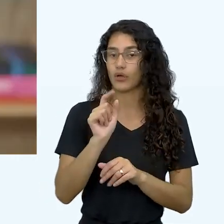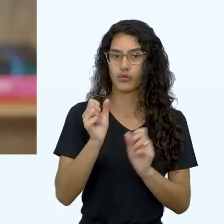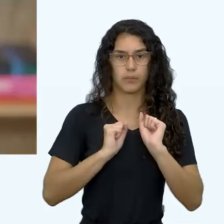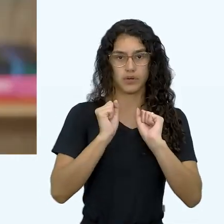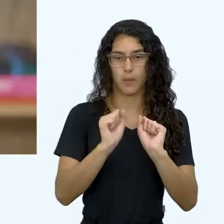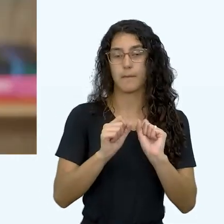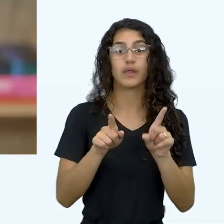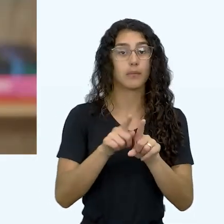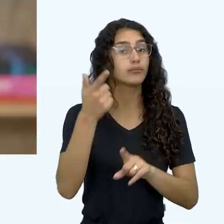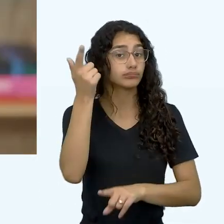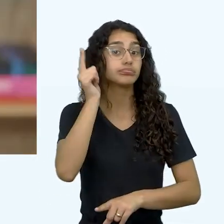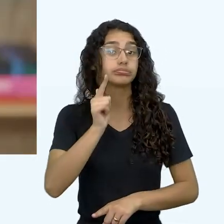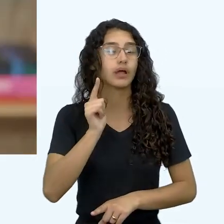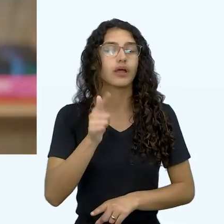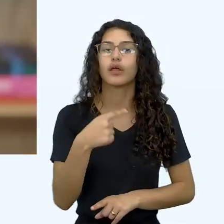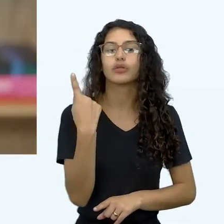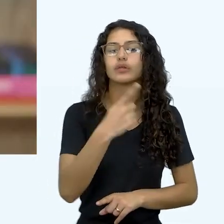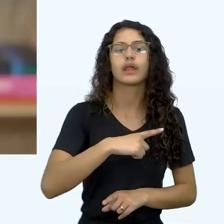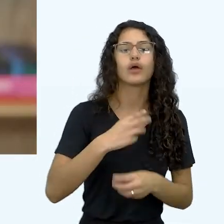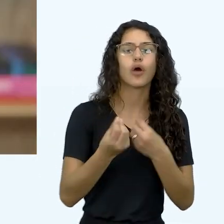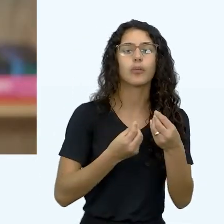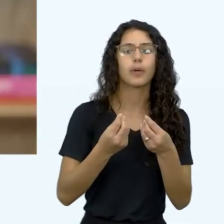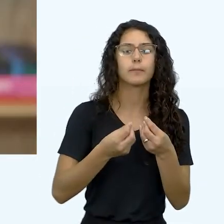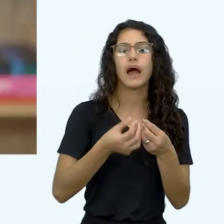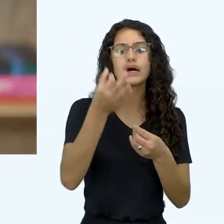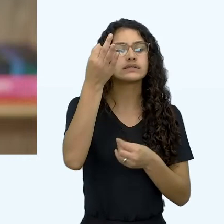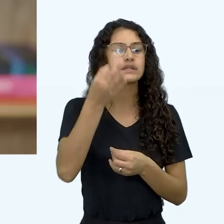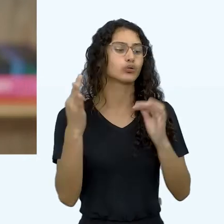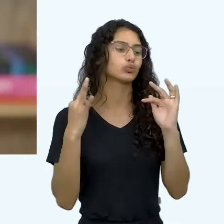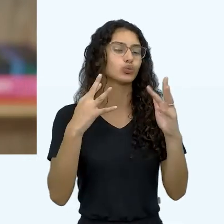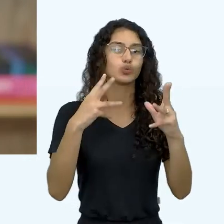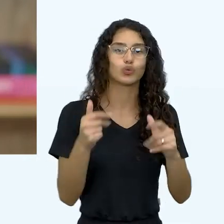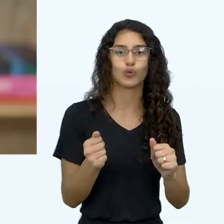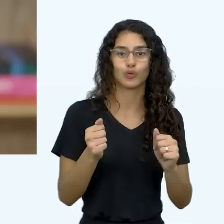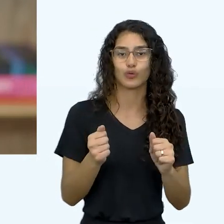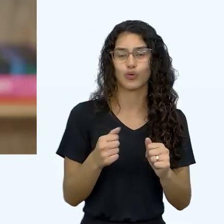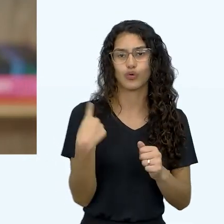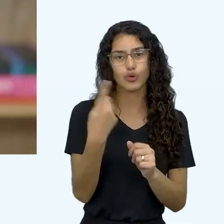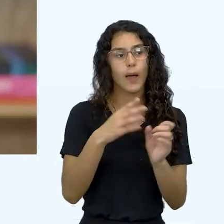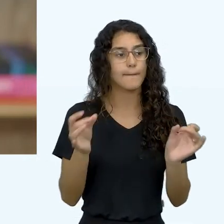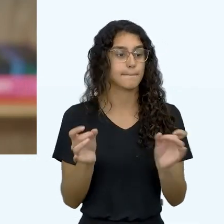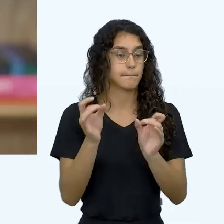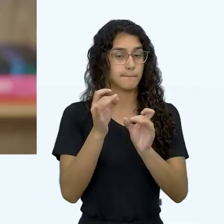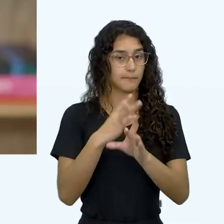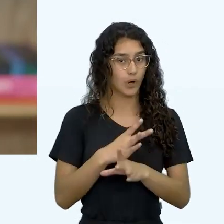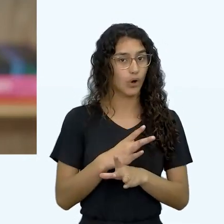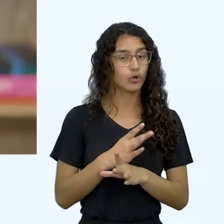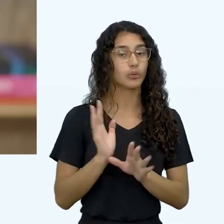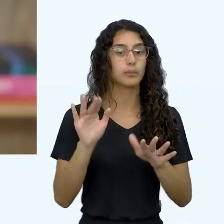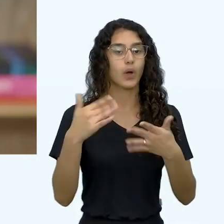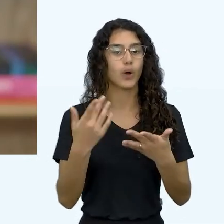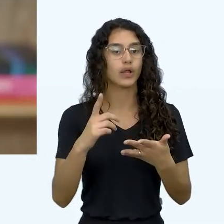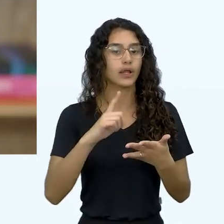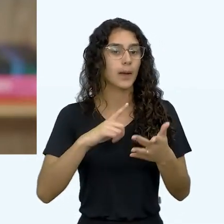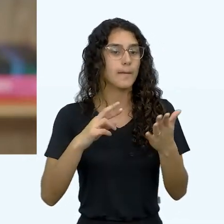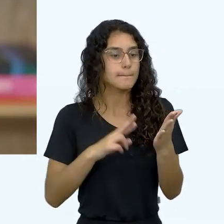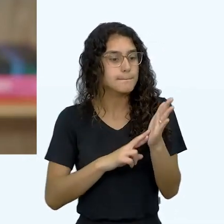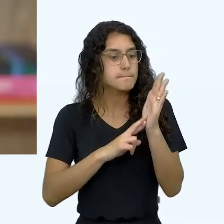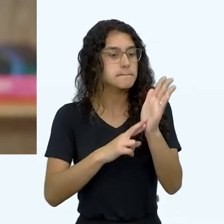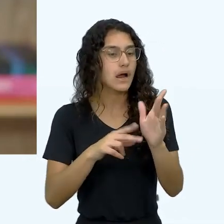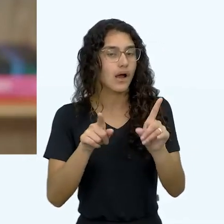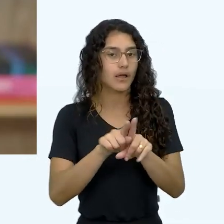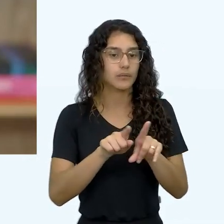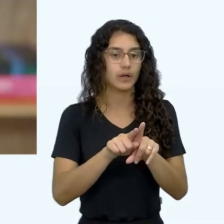possível. Então, a gente não tem que acertar exatamente o futuro. A gente tem que estar preparado para quando ele aparecer, para